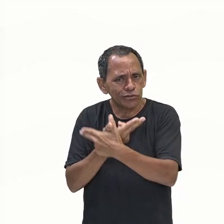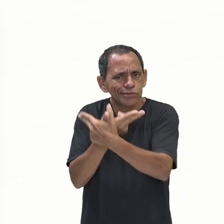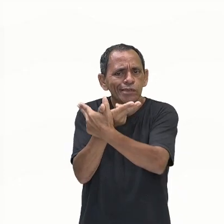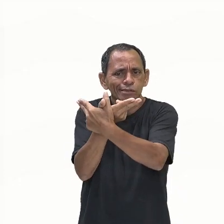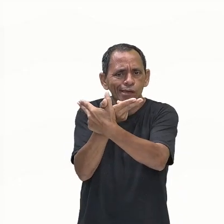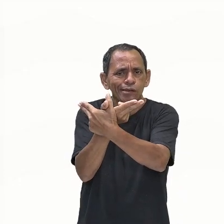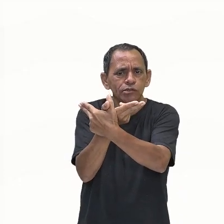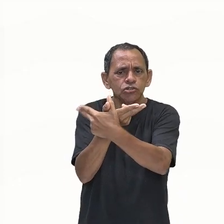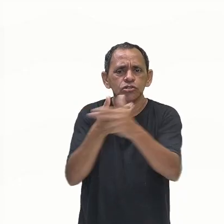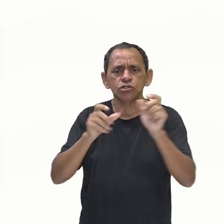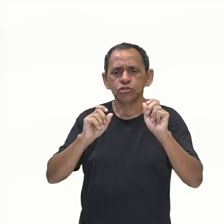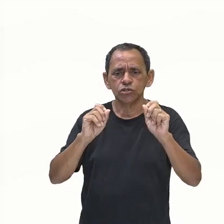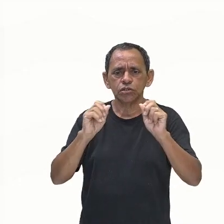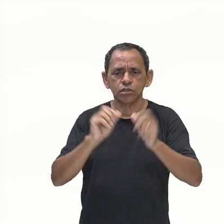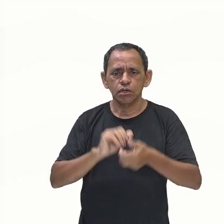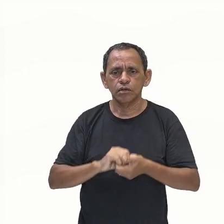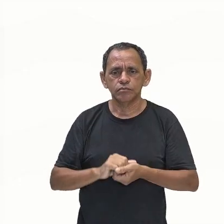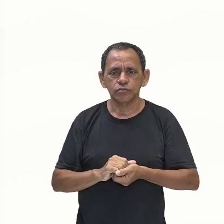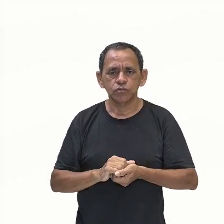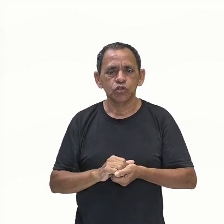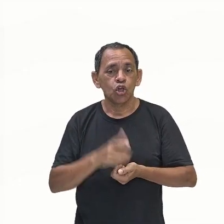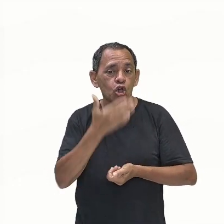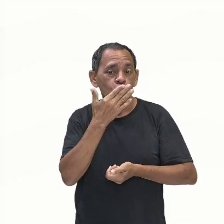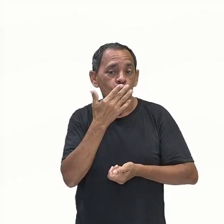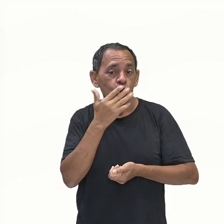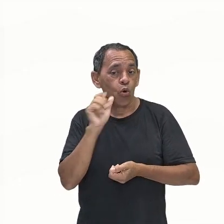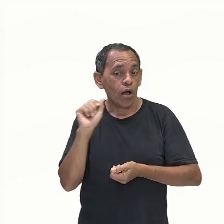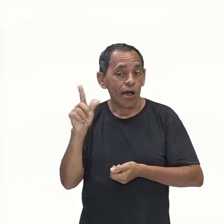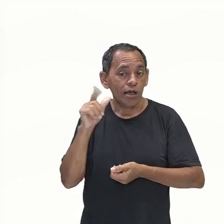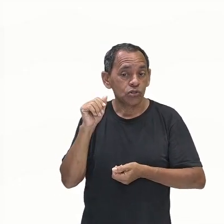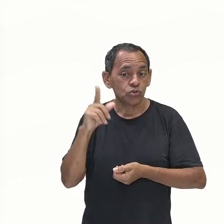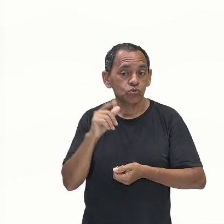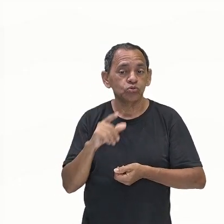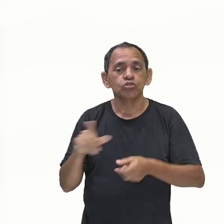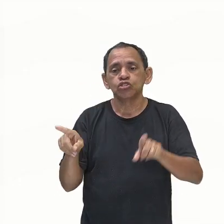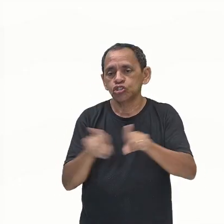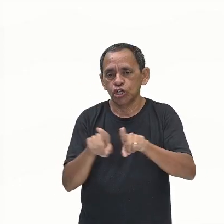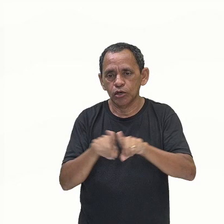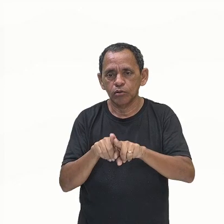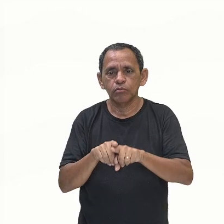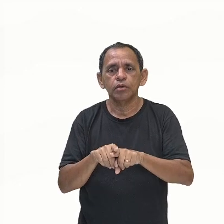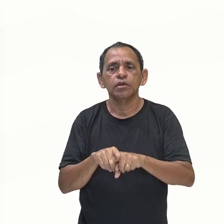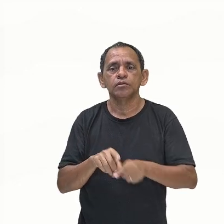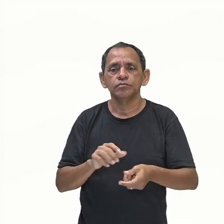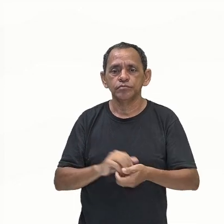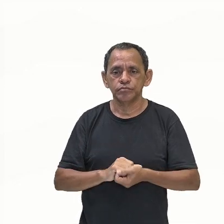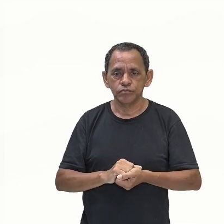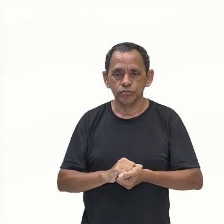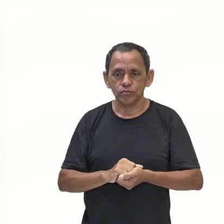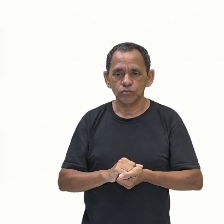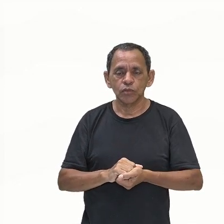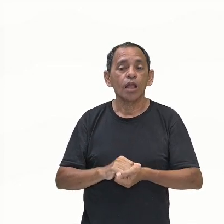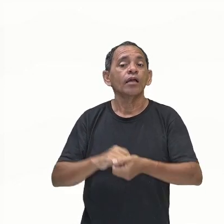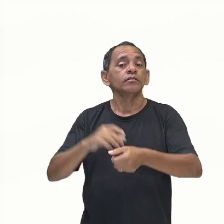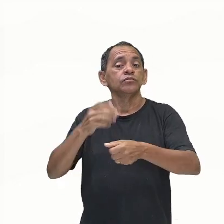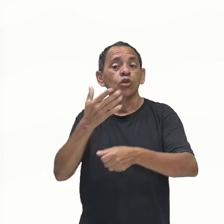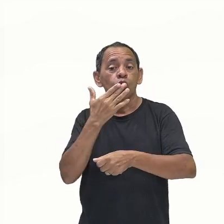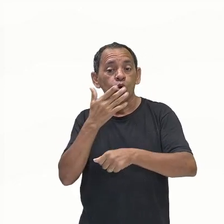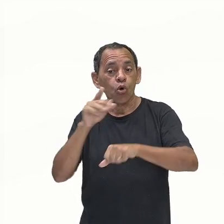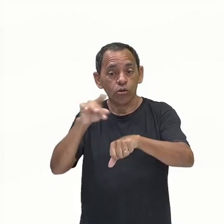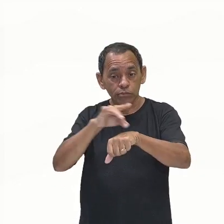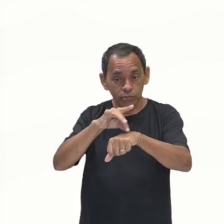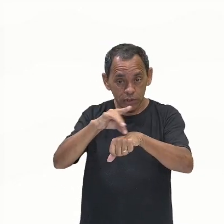ó, uma cor azul. Estamos vendo essa cor negra, a cor preta. Estamos